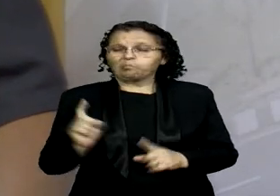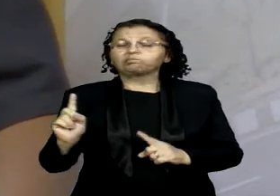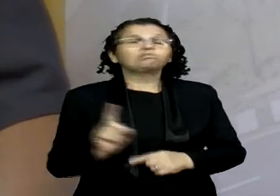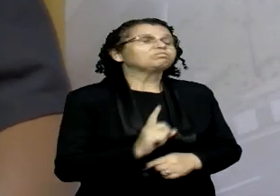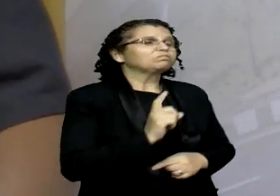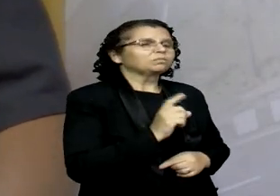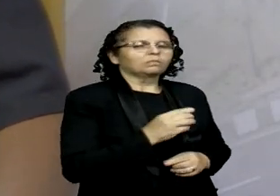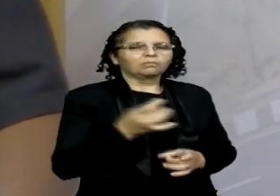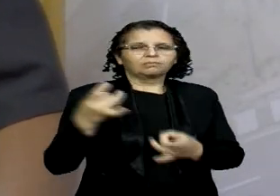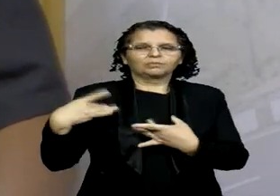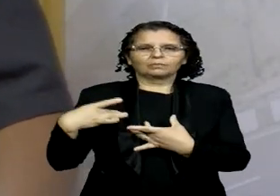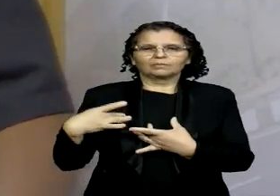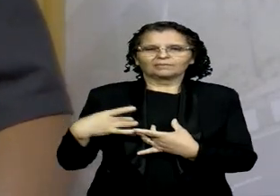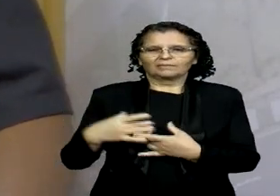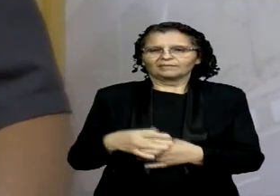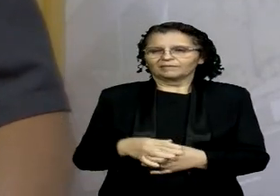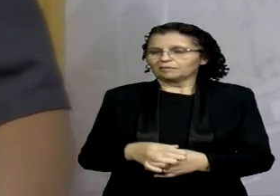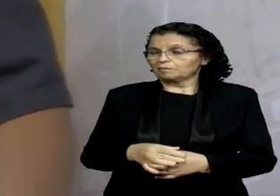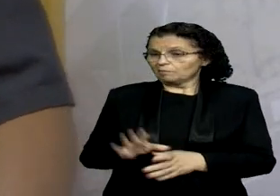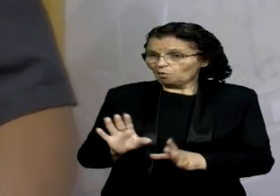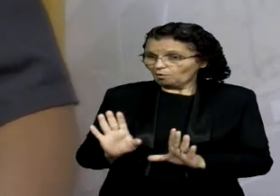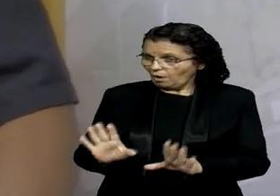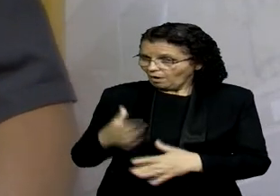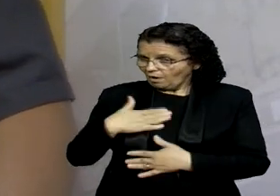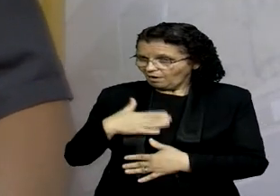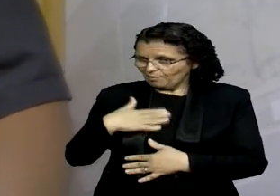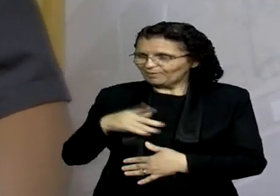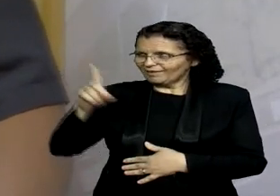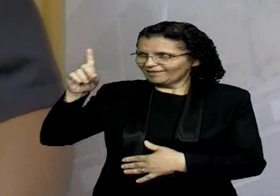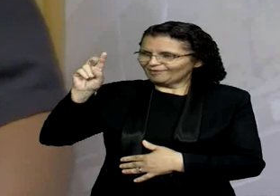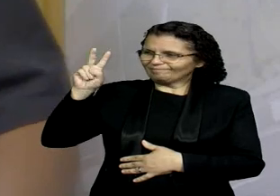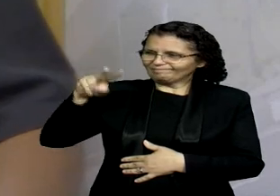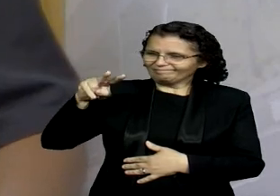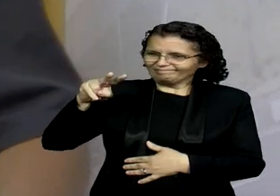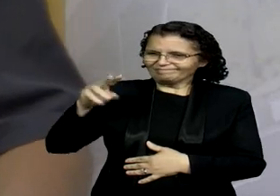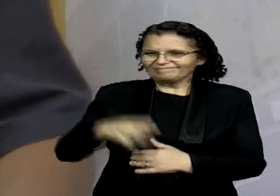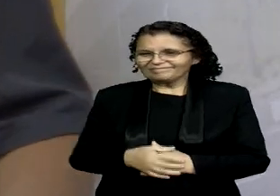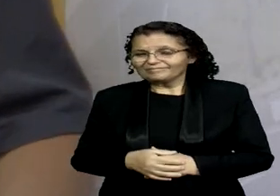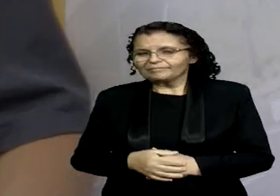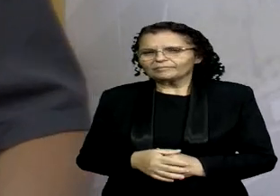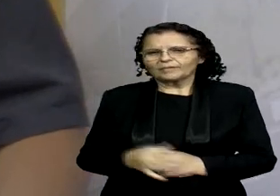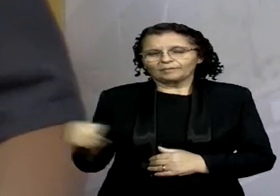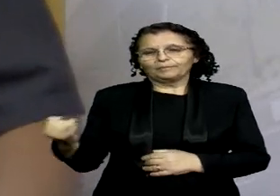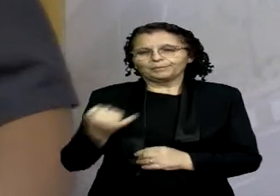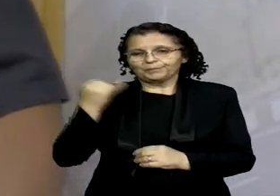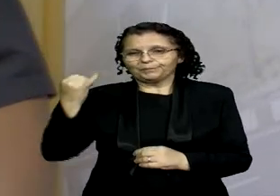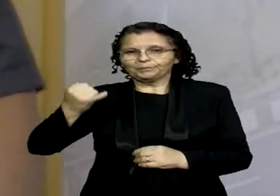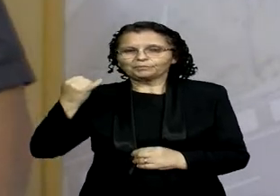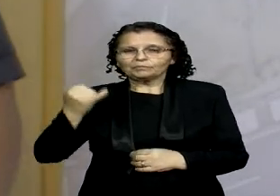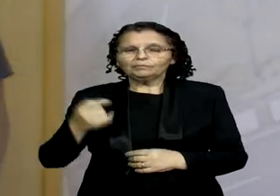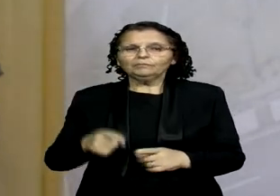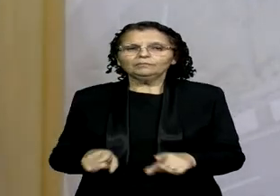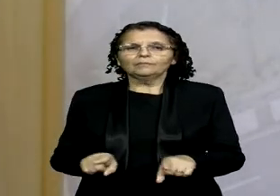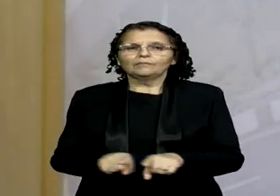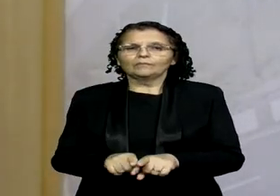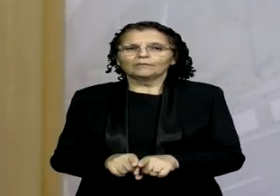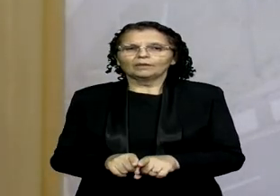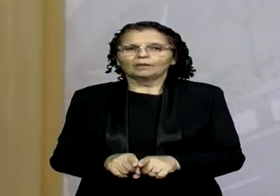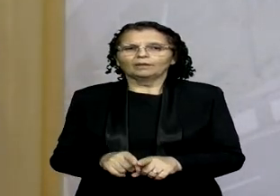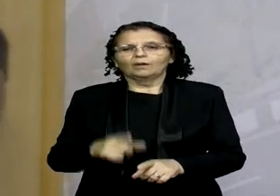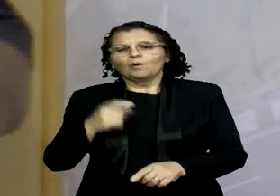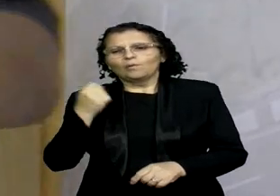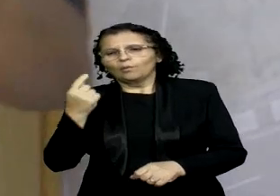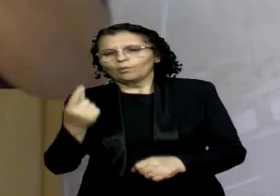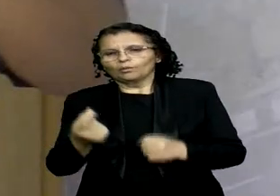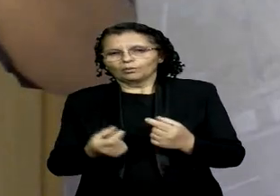olha nem pro meu rosto, mas fica tranquilo que Deus está olhando por você. Isso é importante, você entendeu? Muito importante. Então eu vejo aqui um